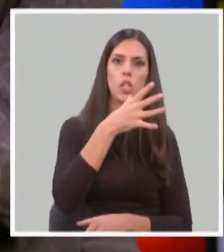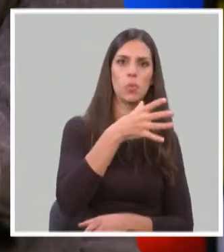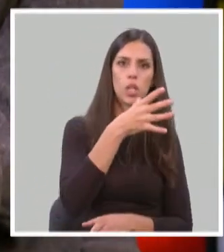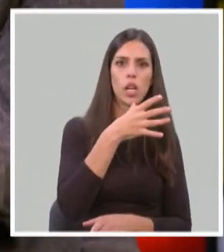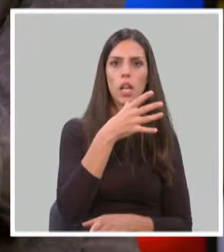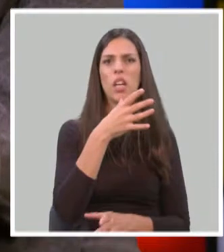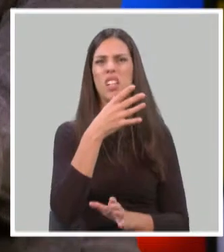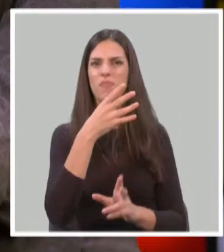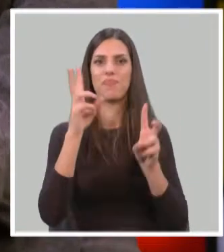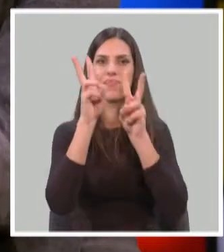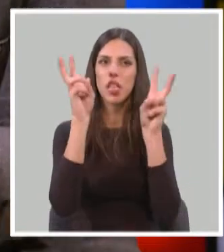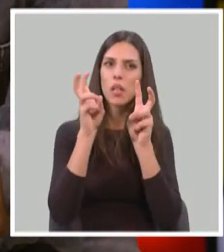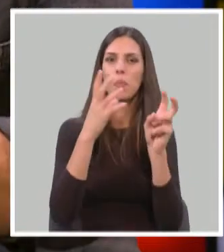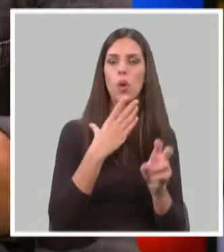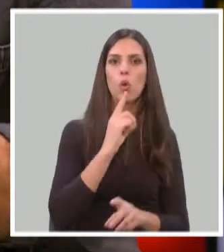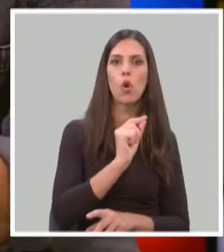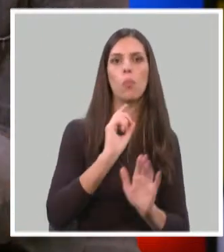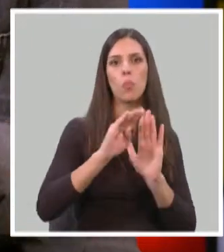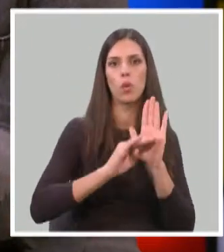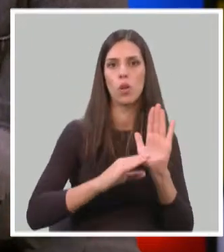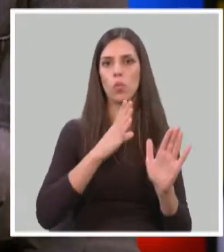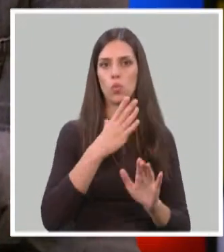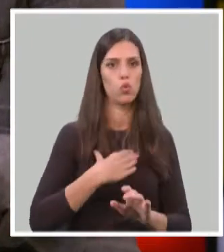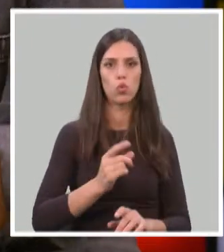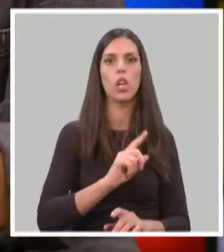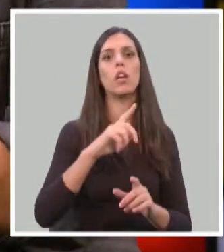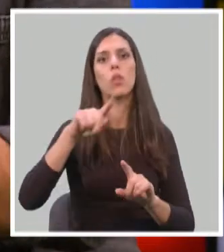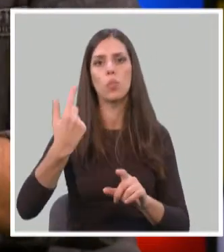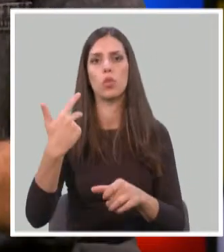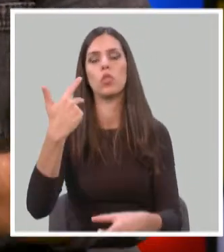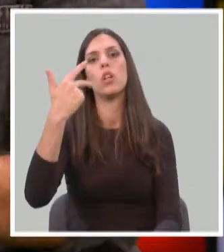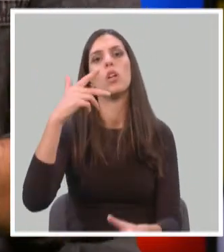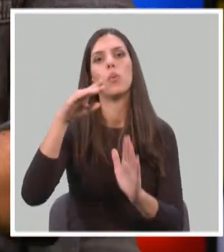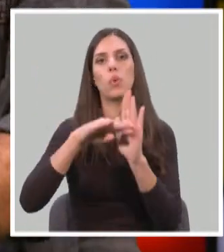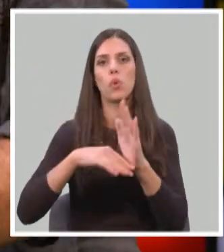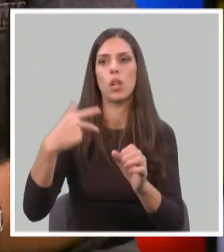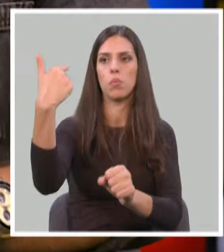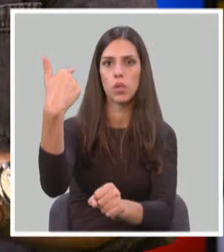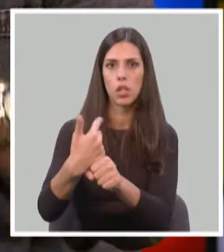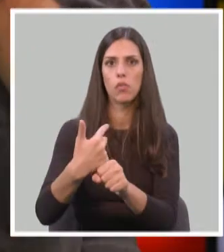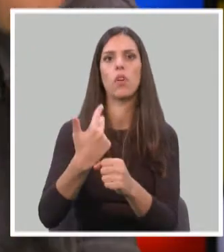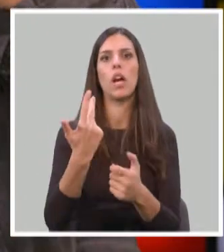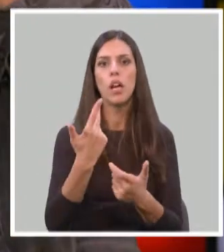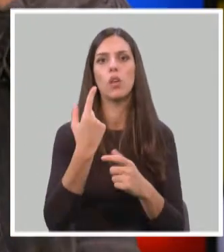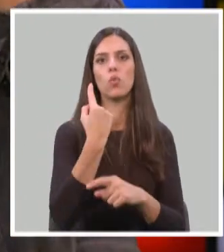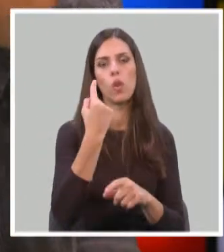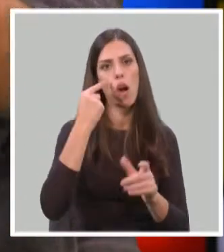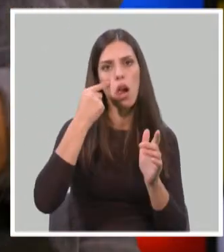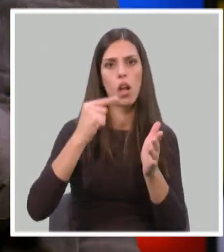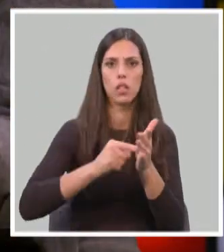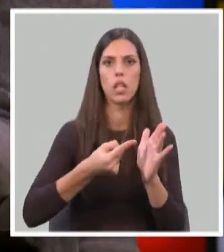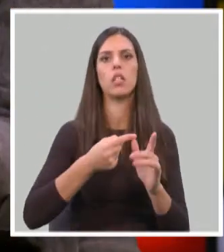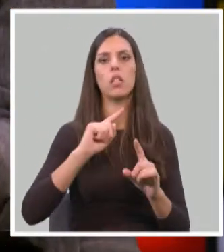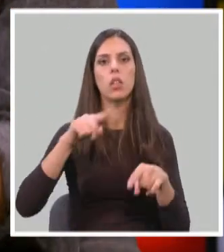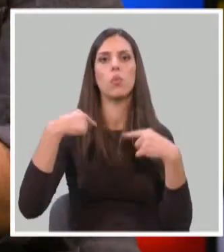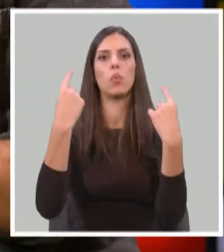gostava nada do nome, gravei um piloto, a administração gostou, comprou o programa e acho que só chegámos